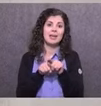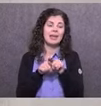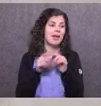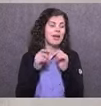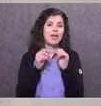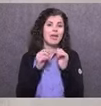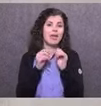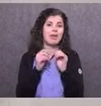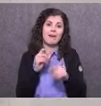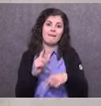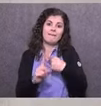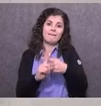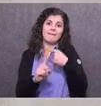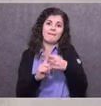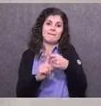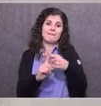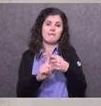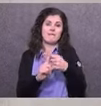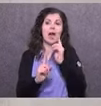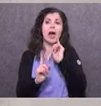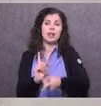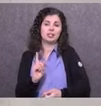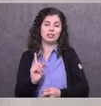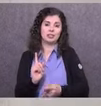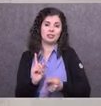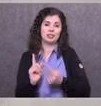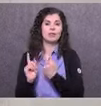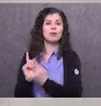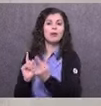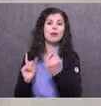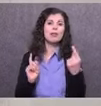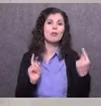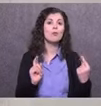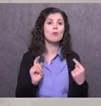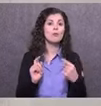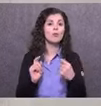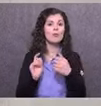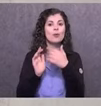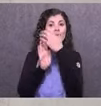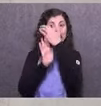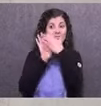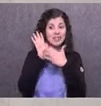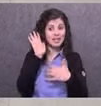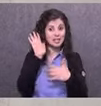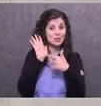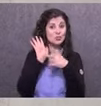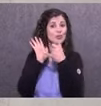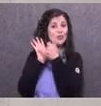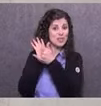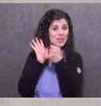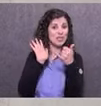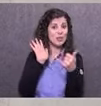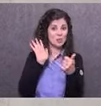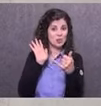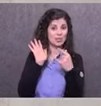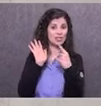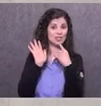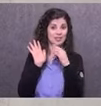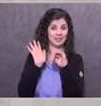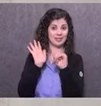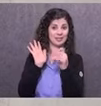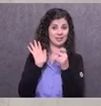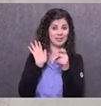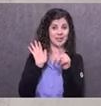nós hoje, rezasse este Salmo 22.